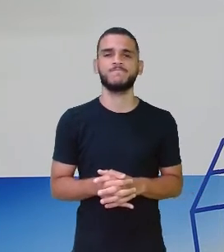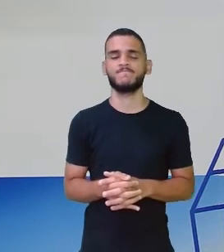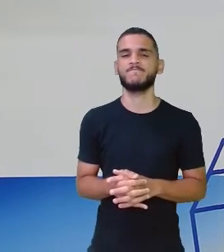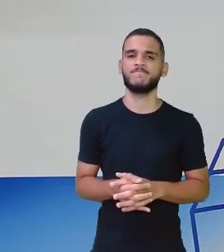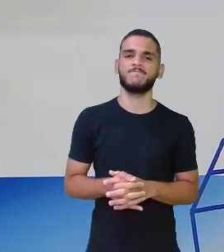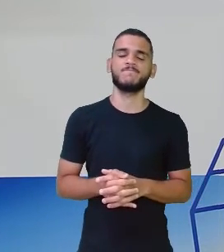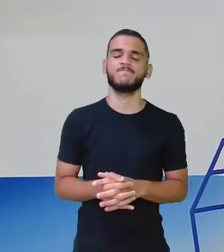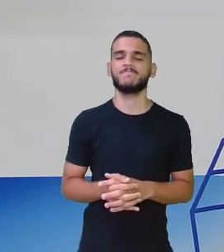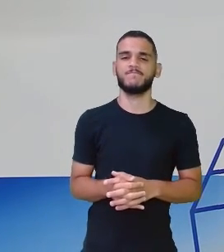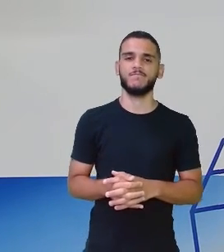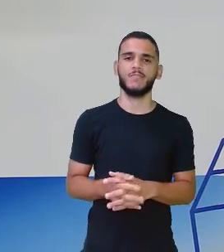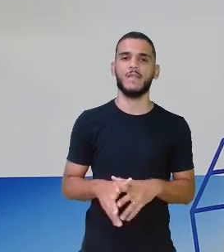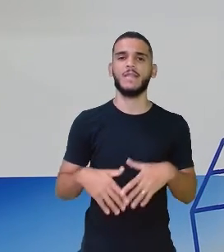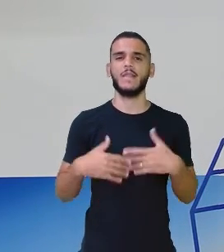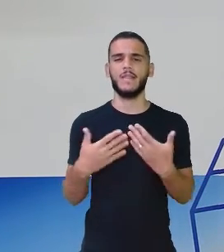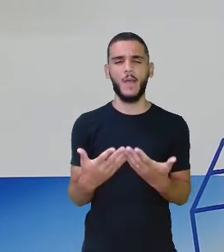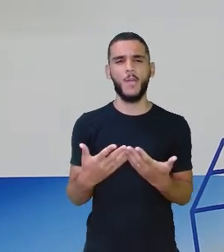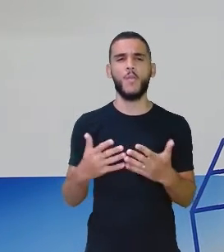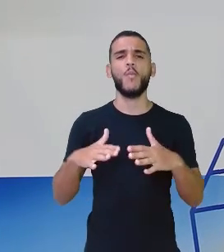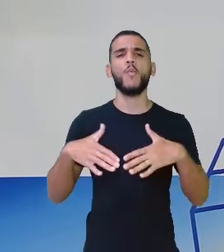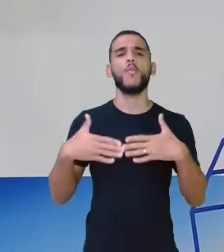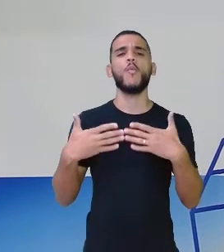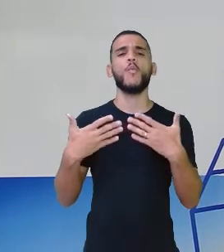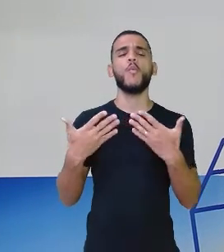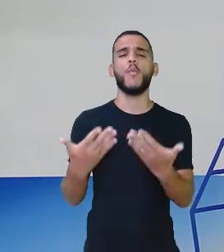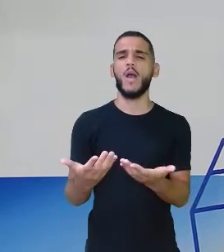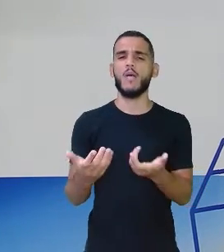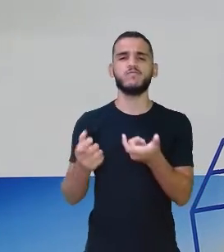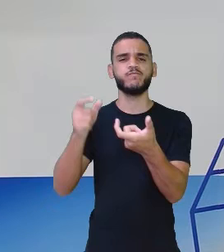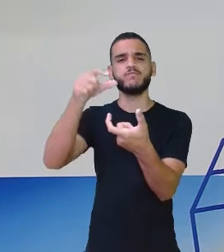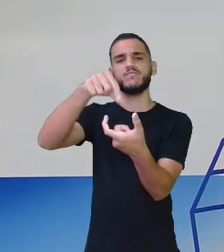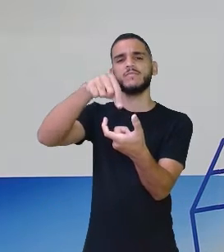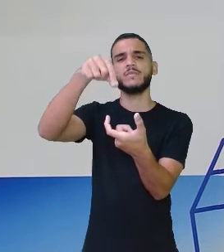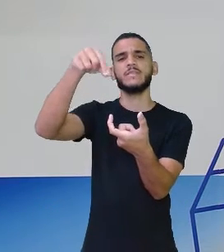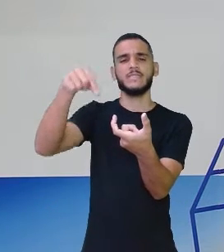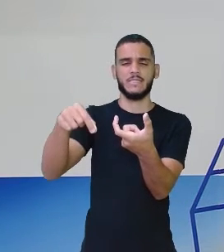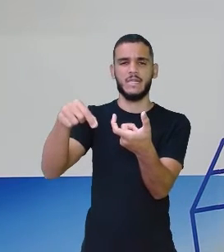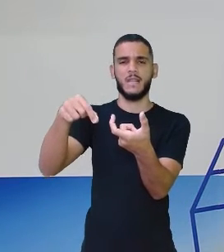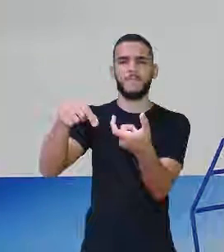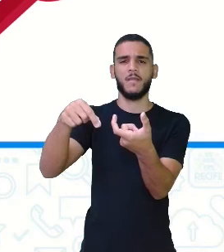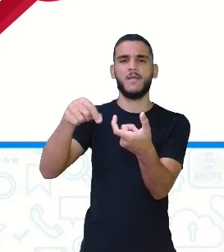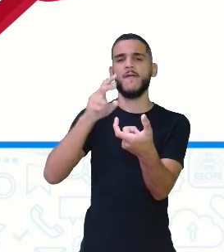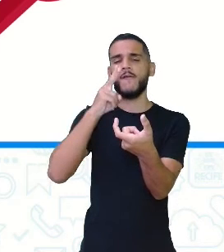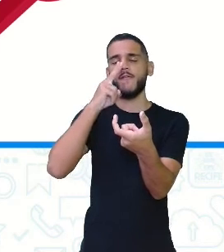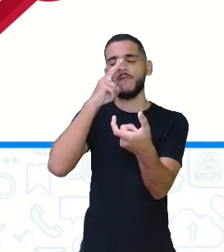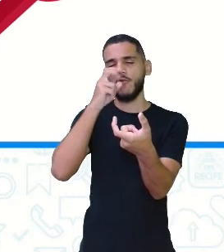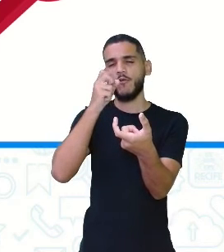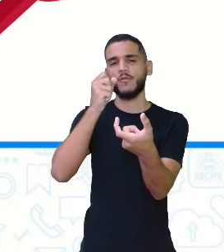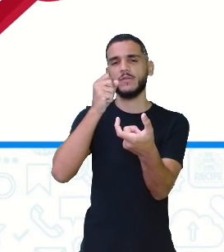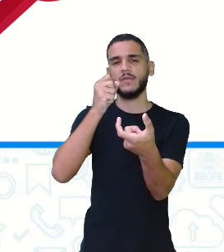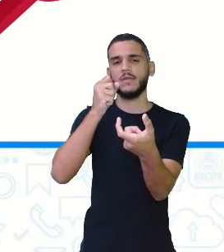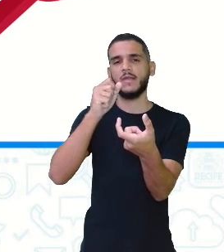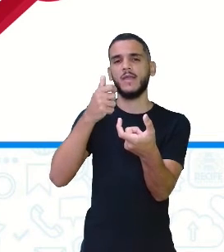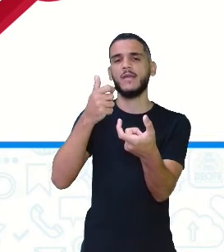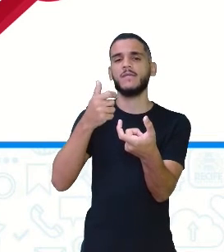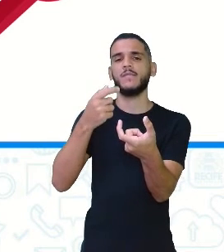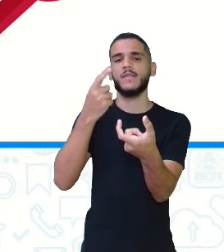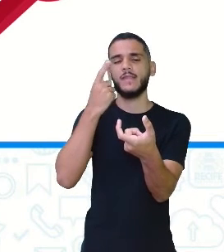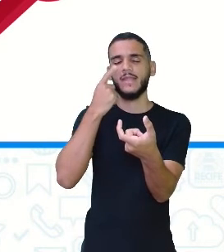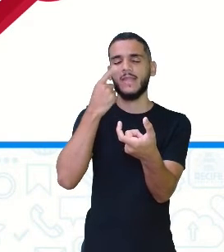aula. Qual a sílaba tônica das seguintes palavras?